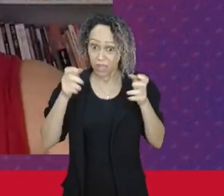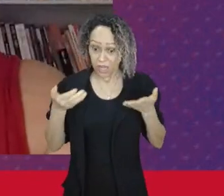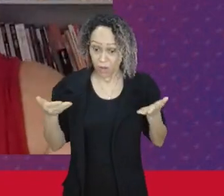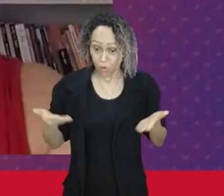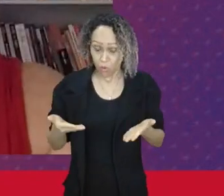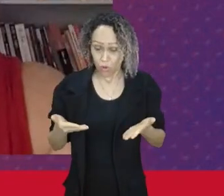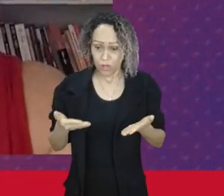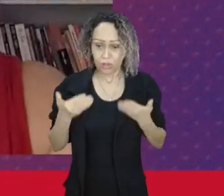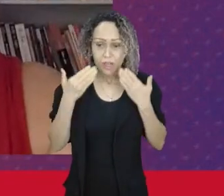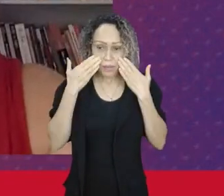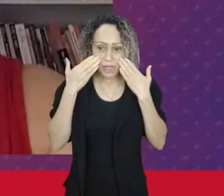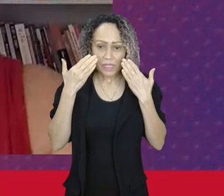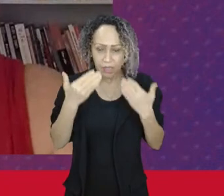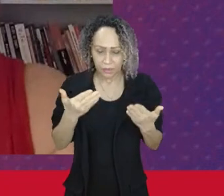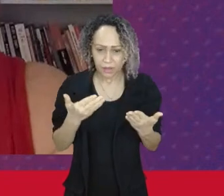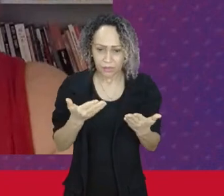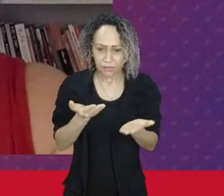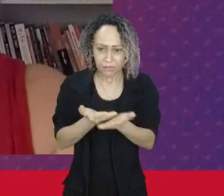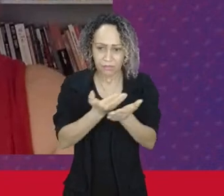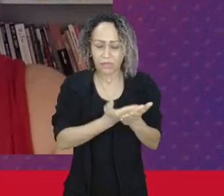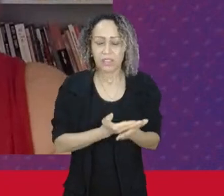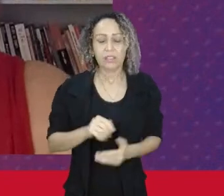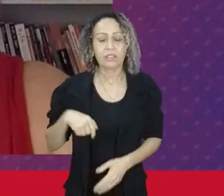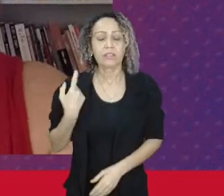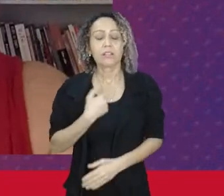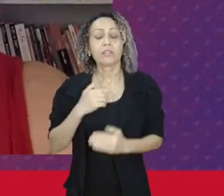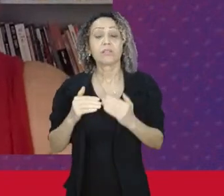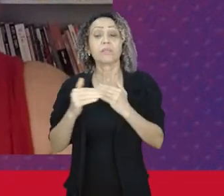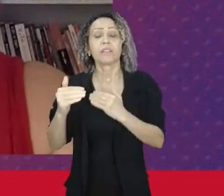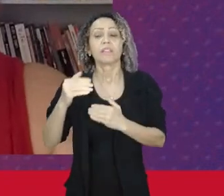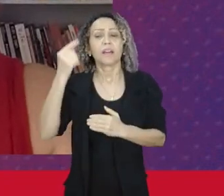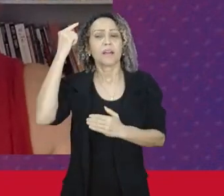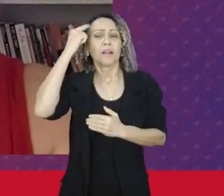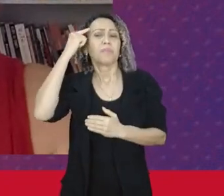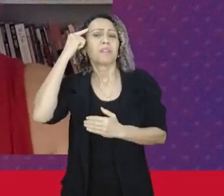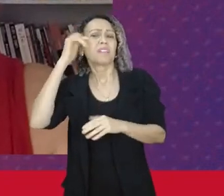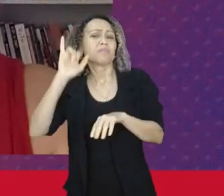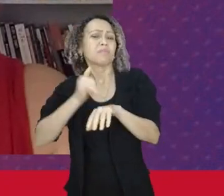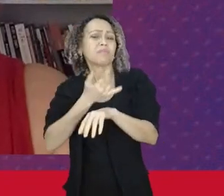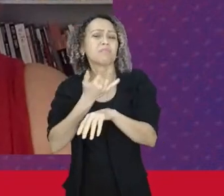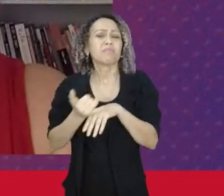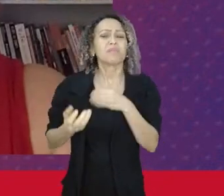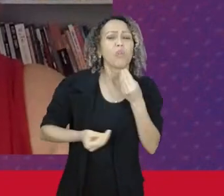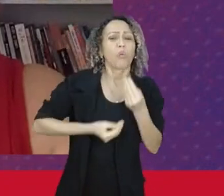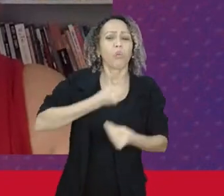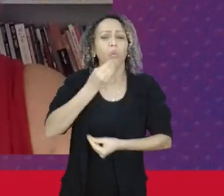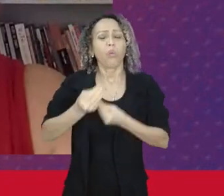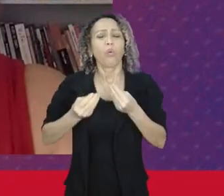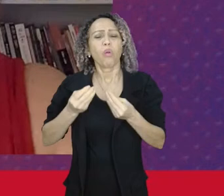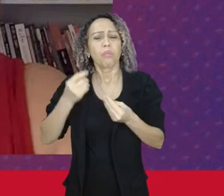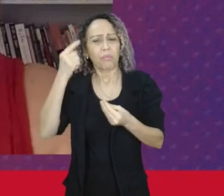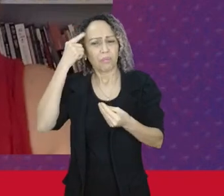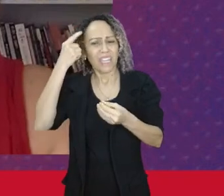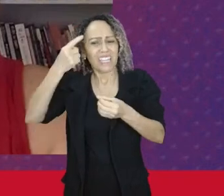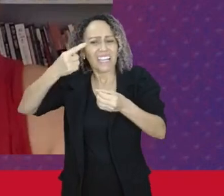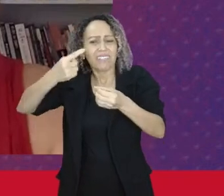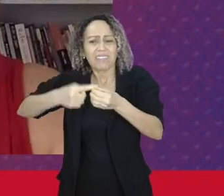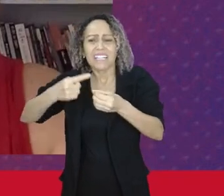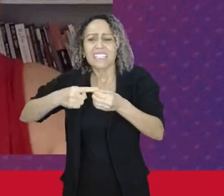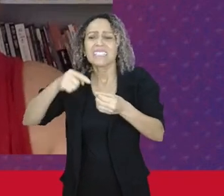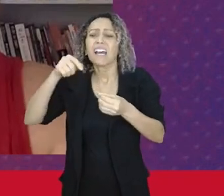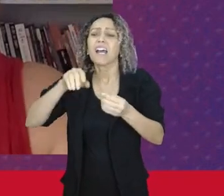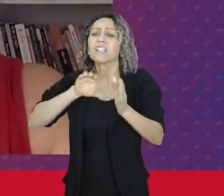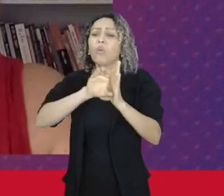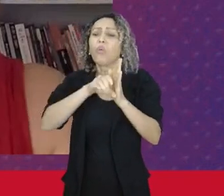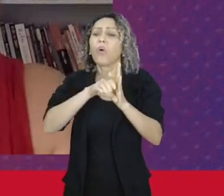vocês, para a gente começar a pensar formas diferentes de cidade, como a gente introduziu o